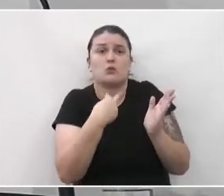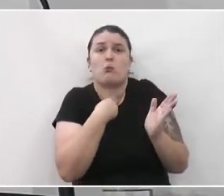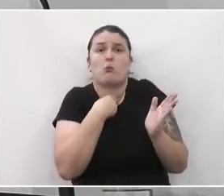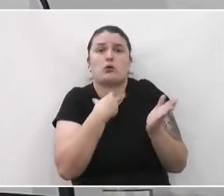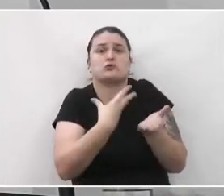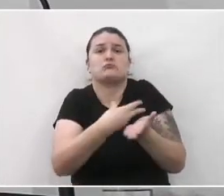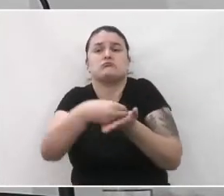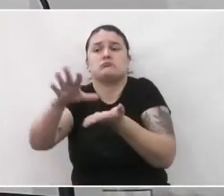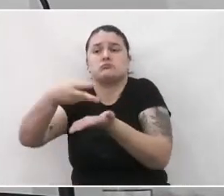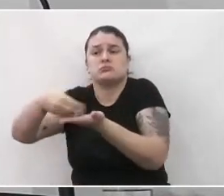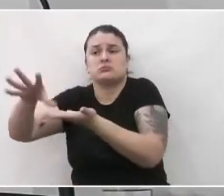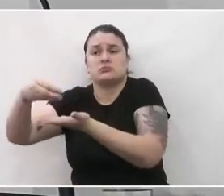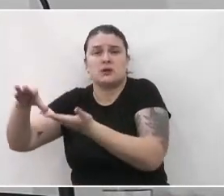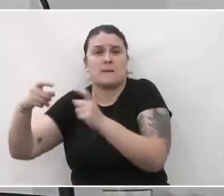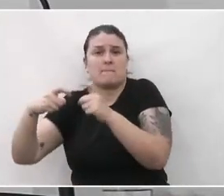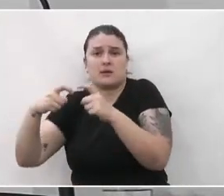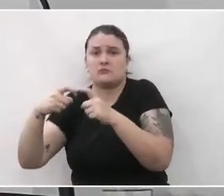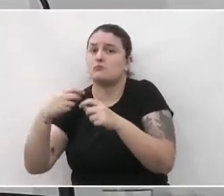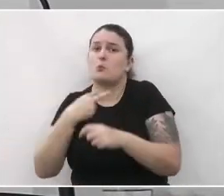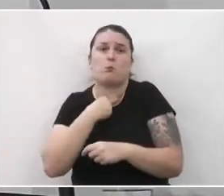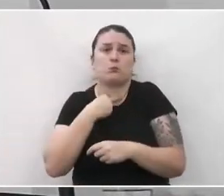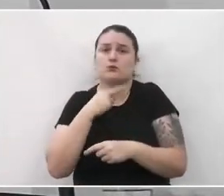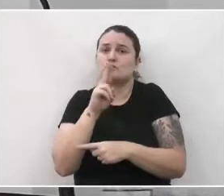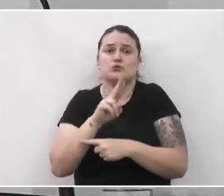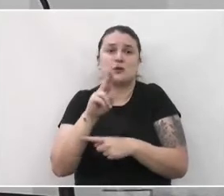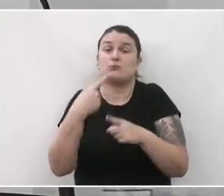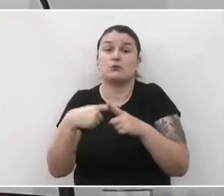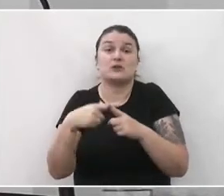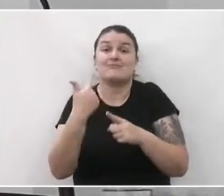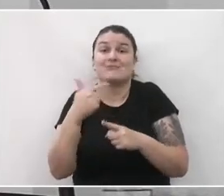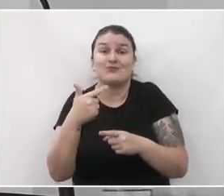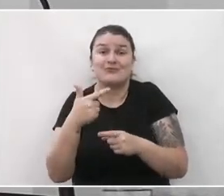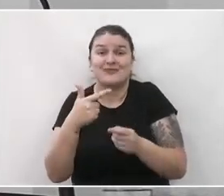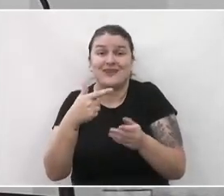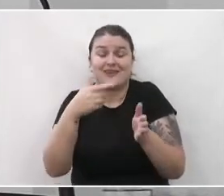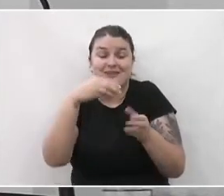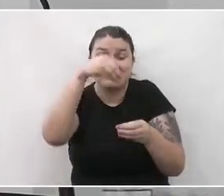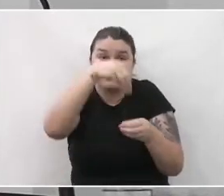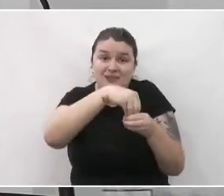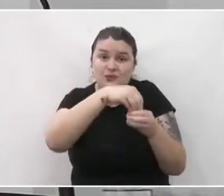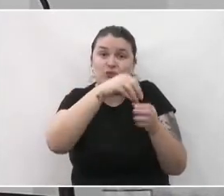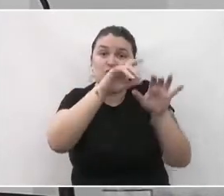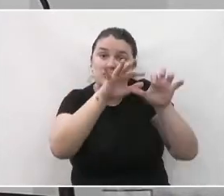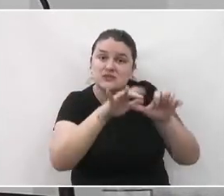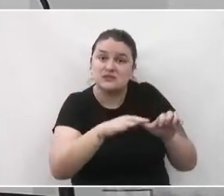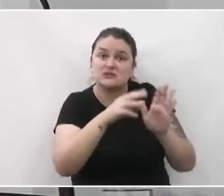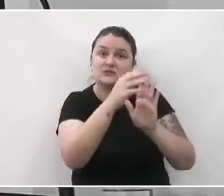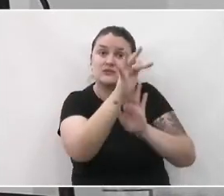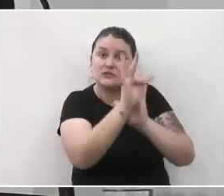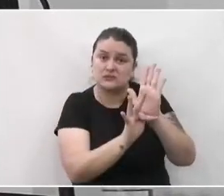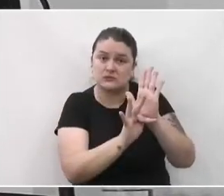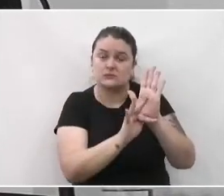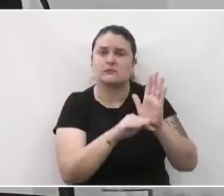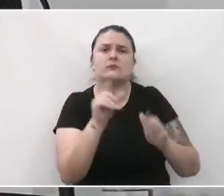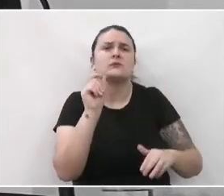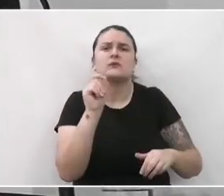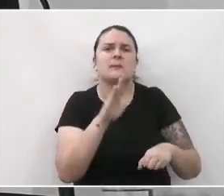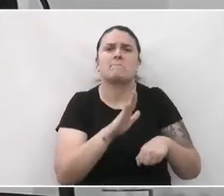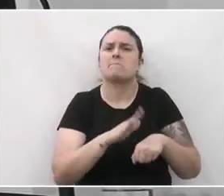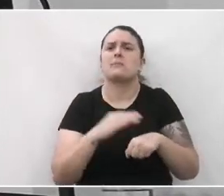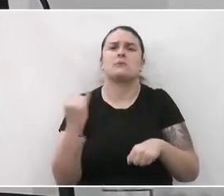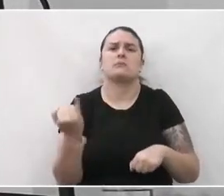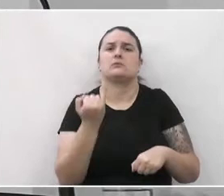passar aos meus colegas médicos e nós não podemos usar isso para os pacientes. O que é mais importante de tudo